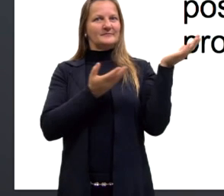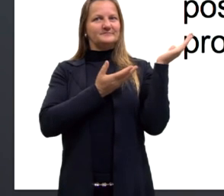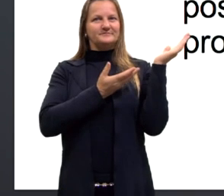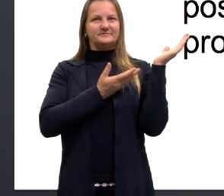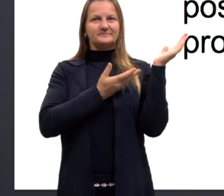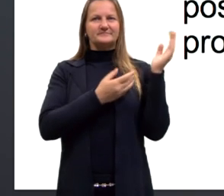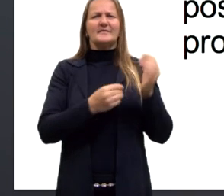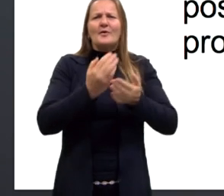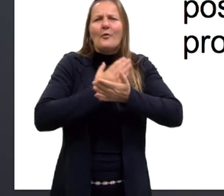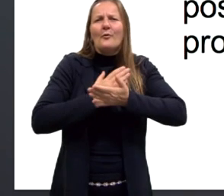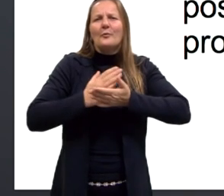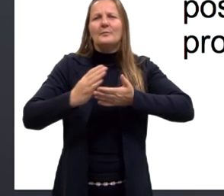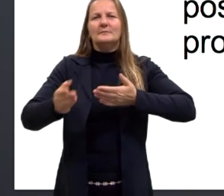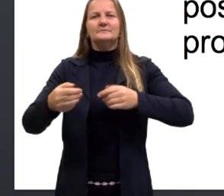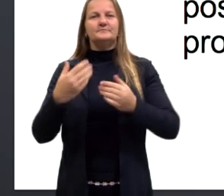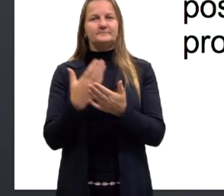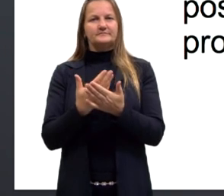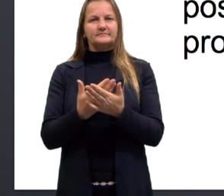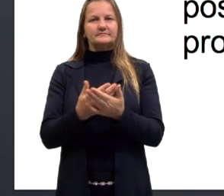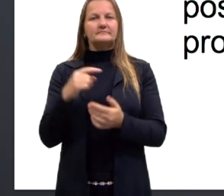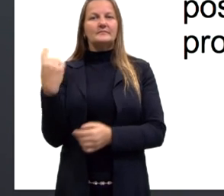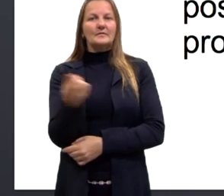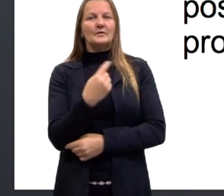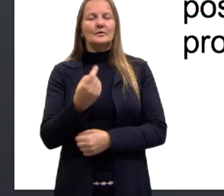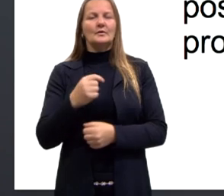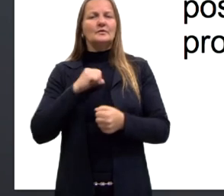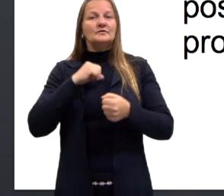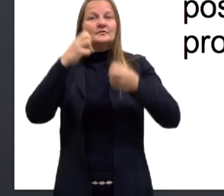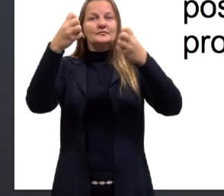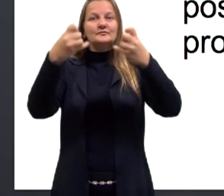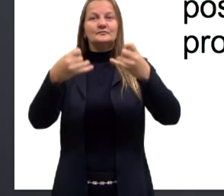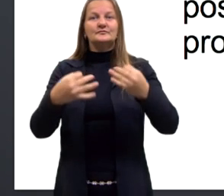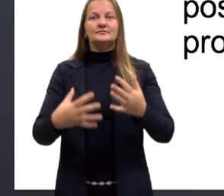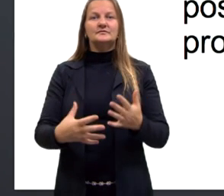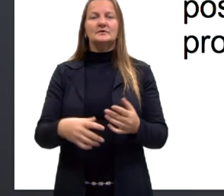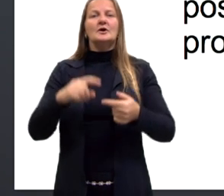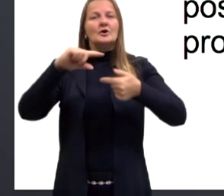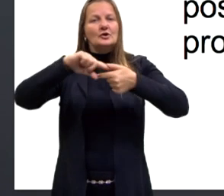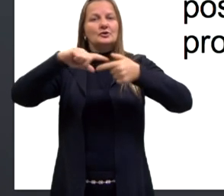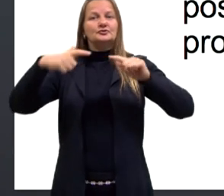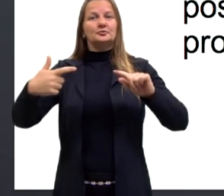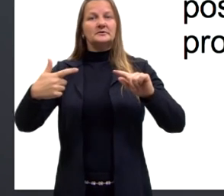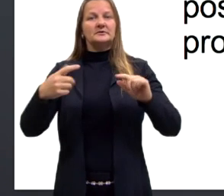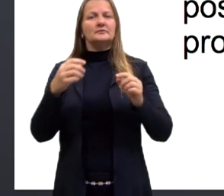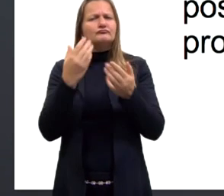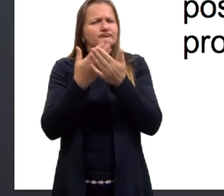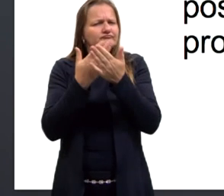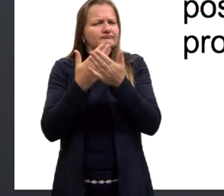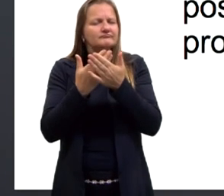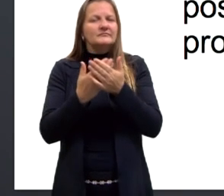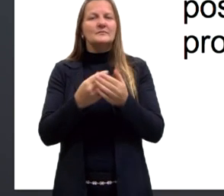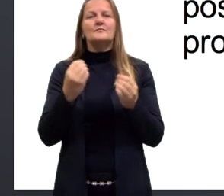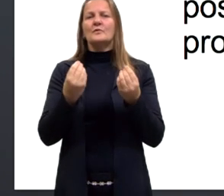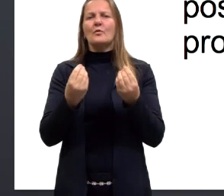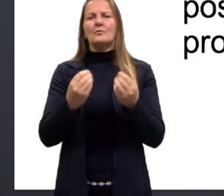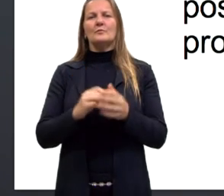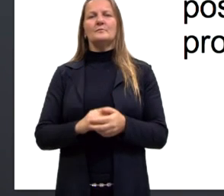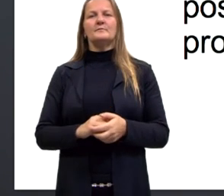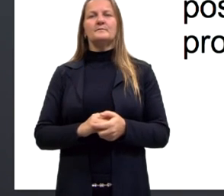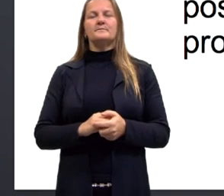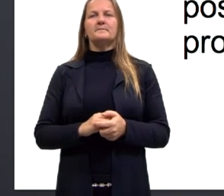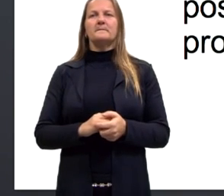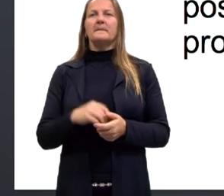para dar início a nossa aula então nós vamos falar sobre a geometria a geometria